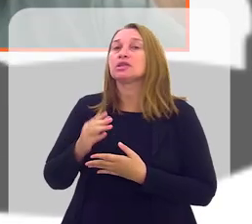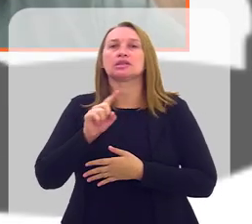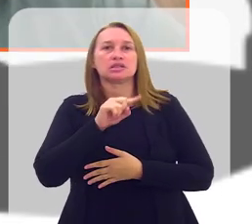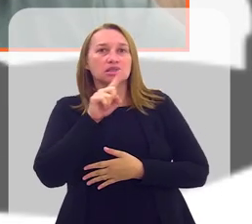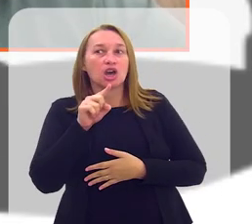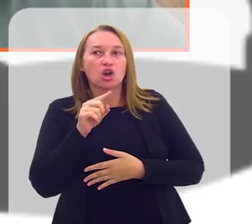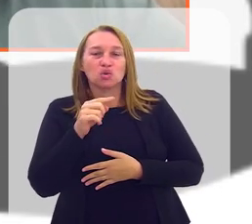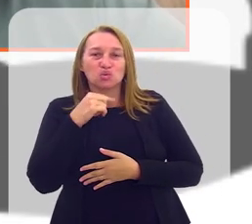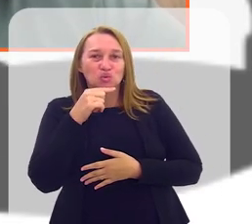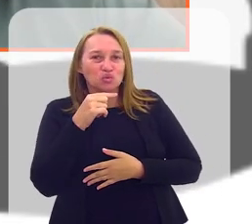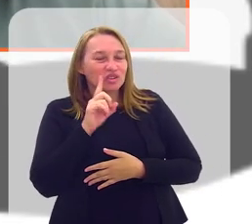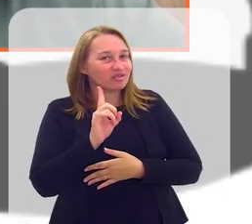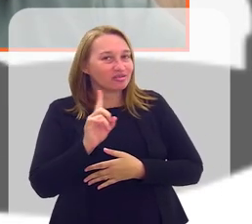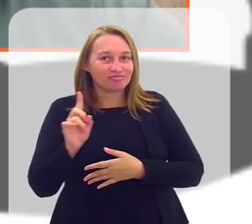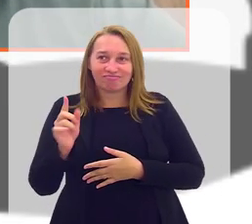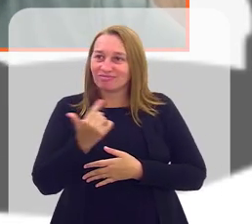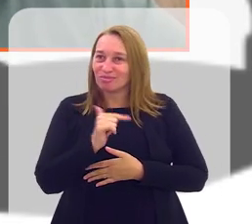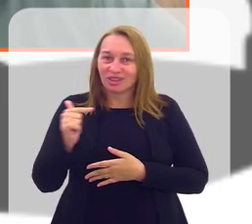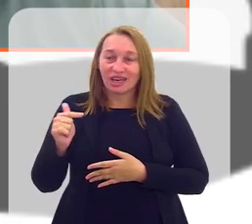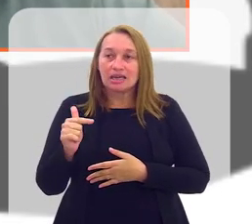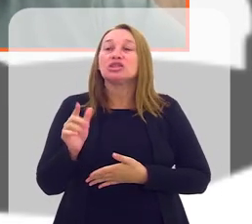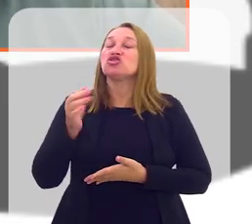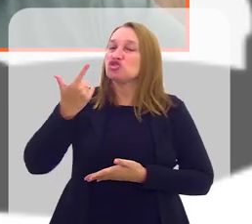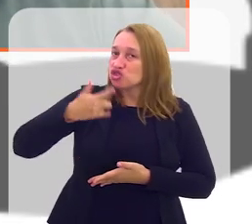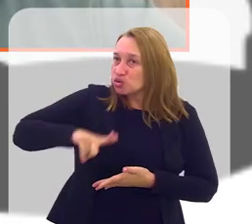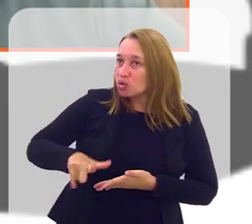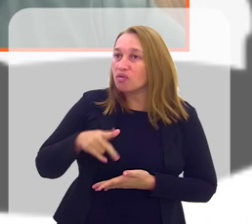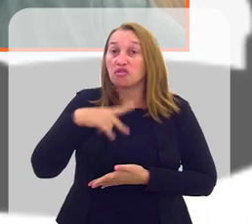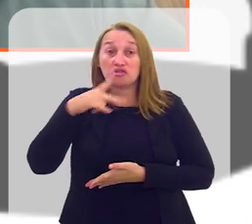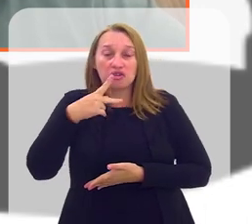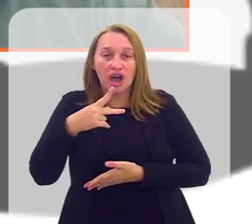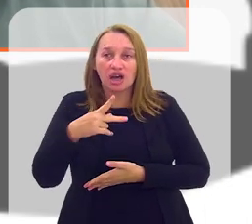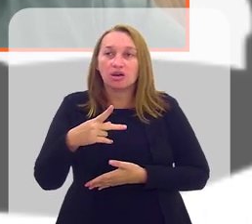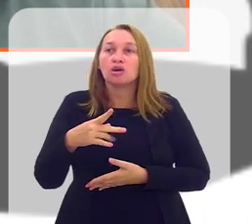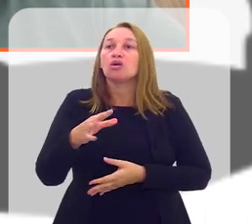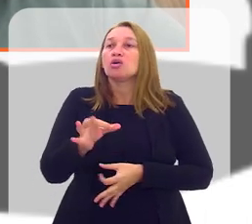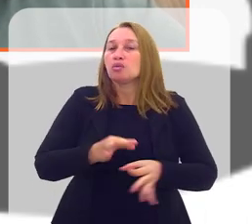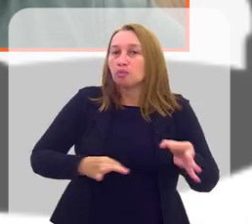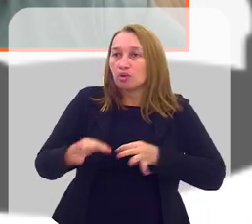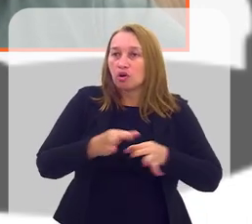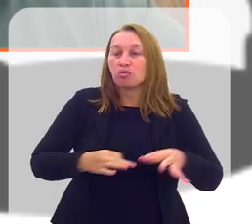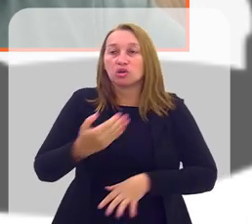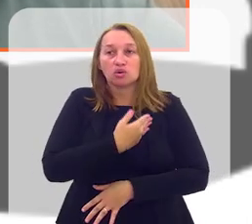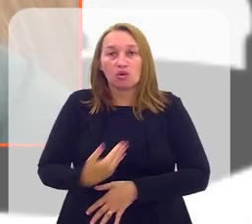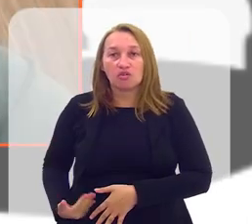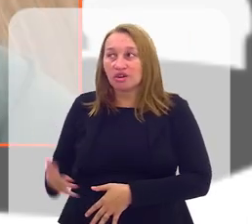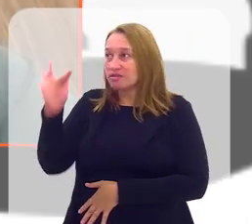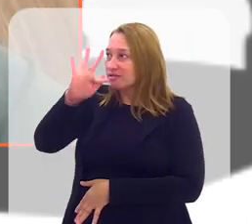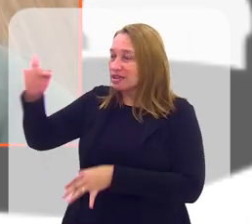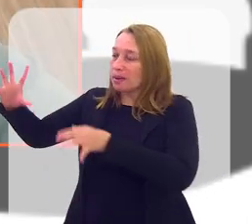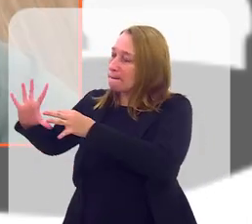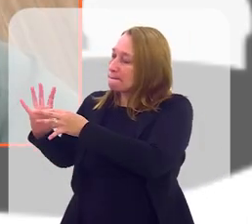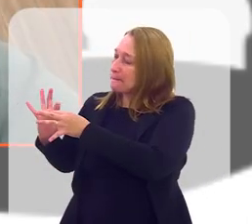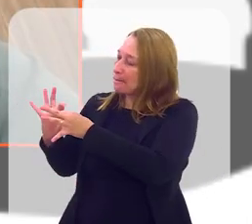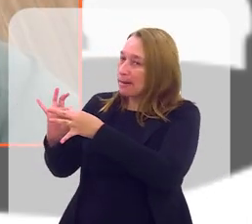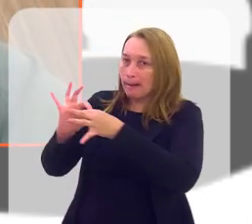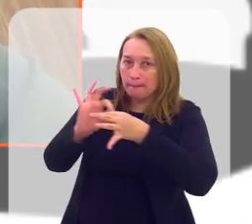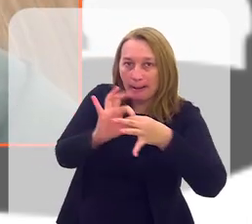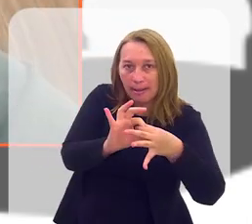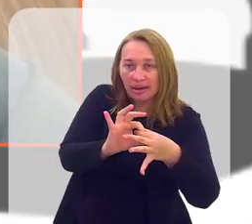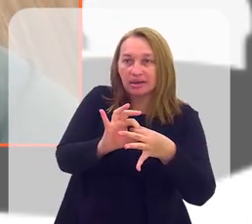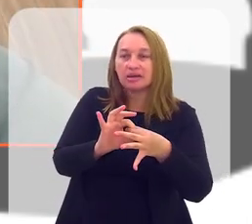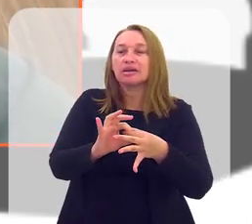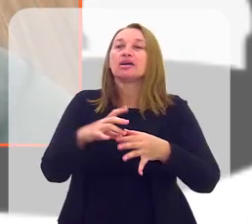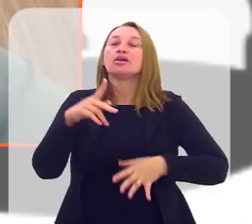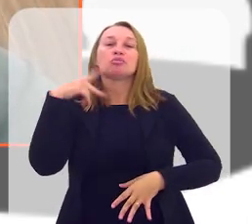país? Sem sombra de dúvidas, mais uma vez, o programa do governo federal vem nessa